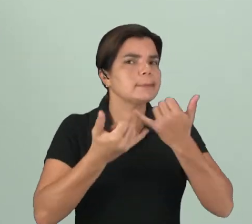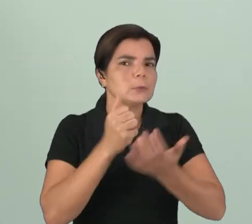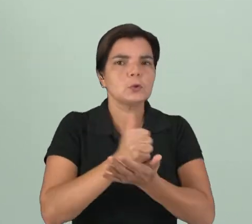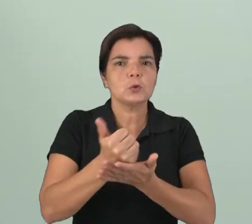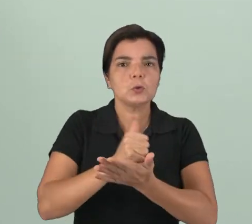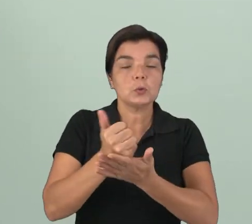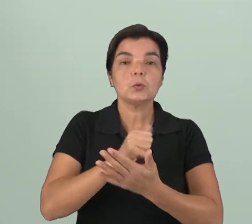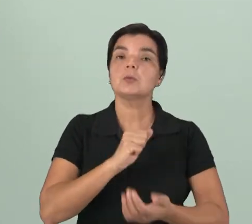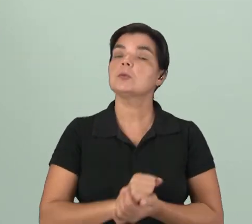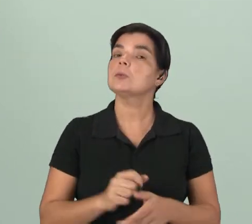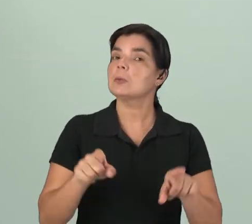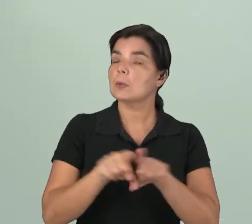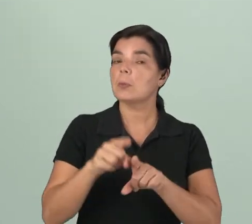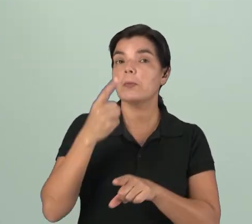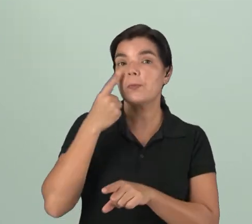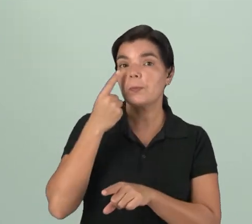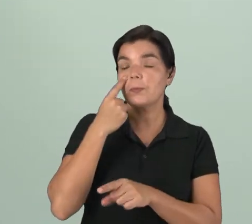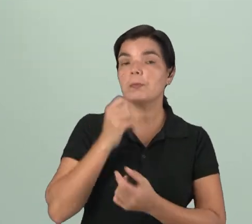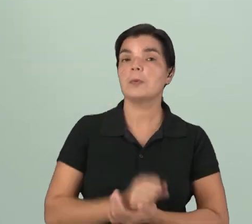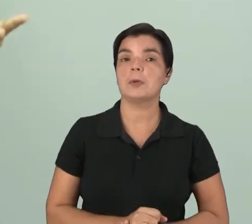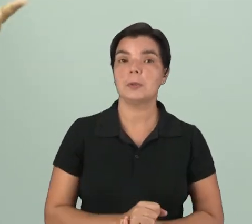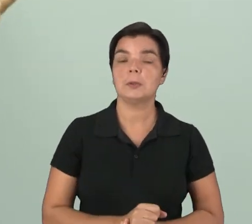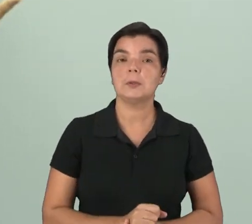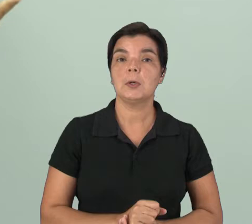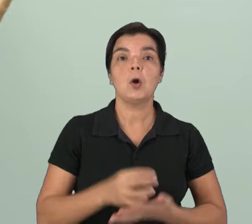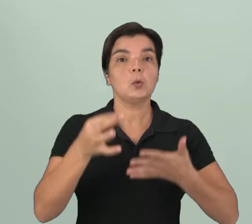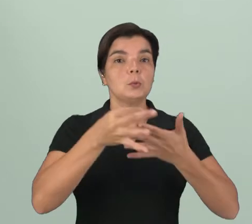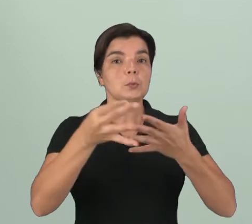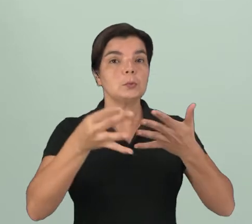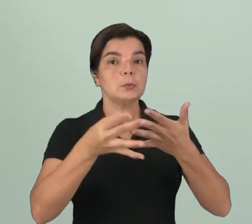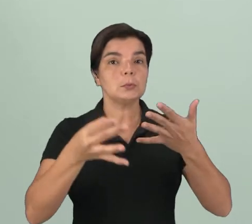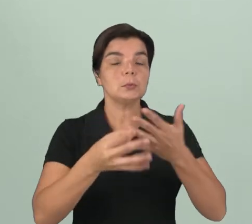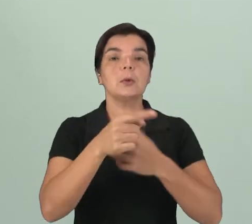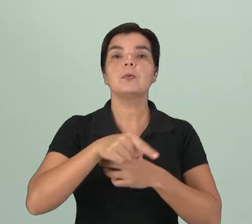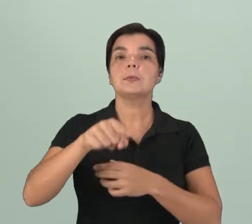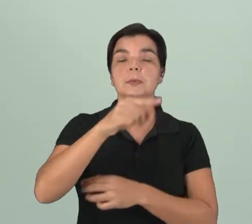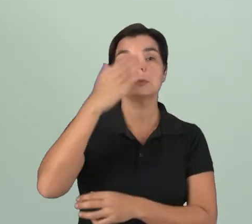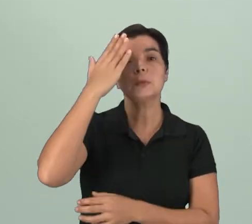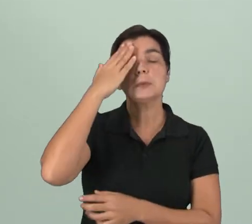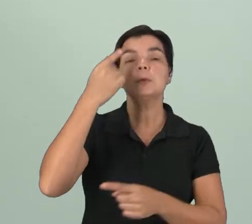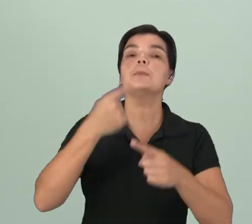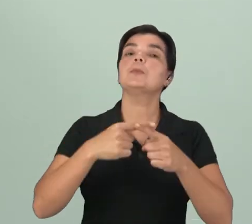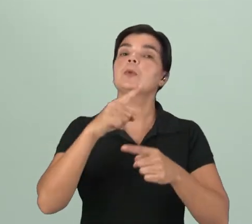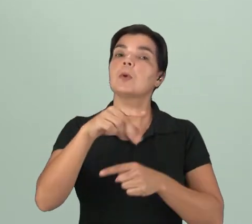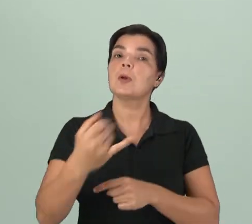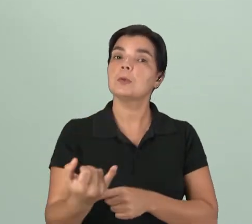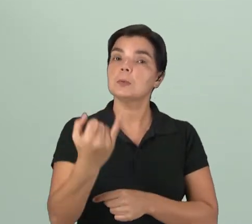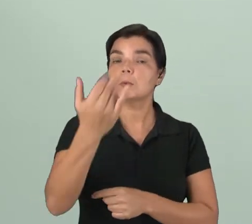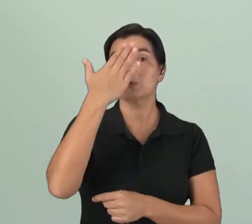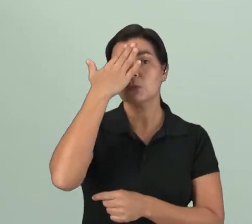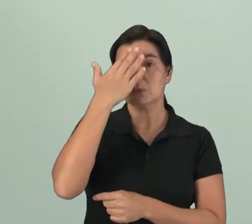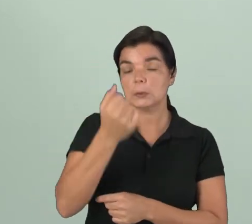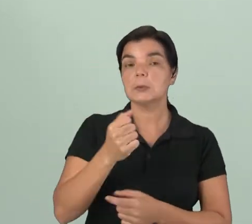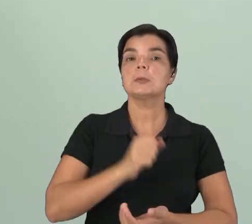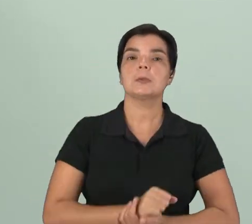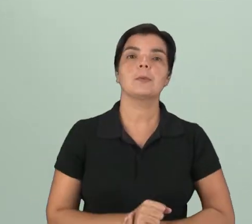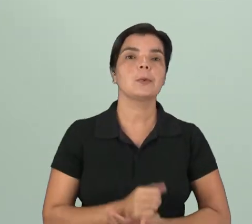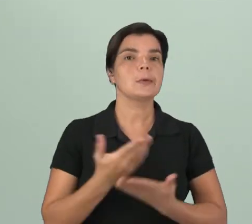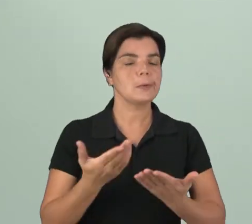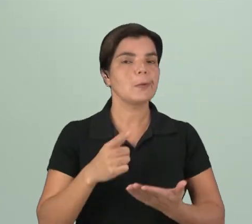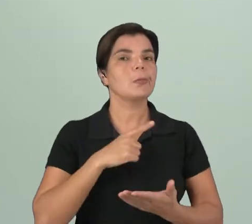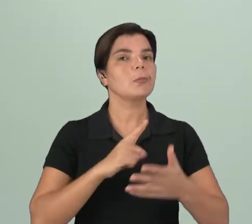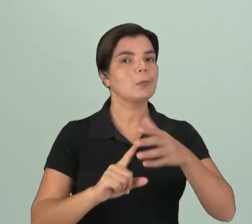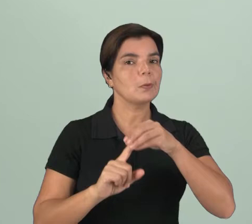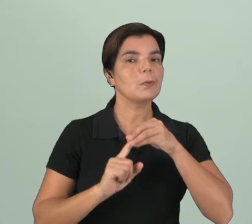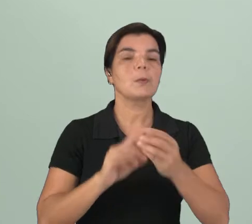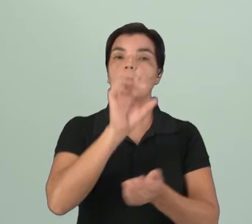né? E a gente tem que ver, a gente vai ver essa classificação e aí vocês vão entender o porquê que é importante que vocês saibam, né? E aí tem